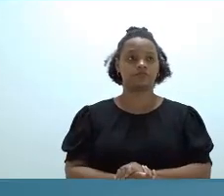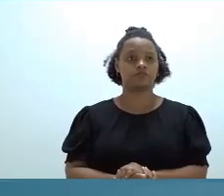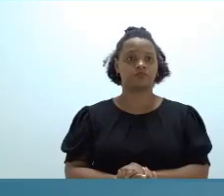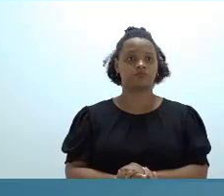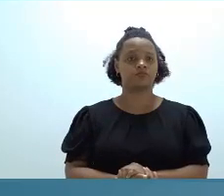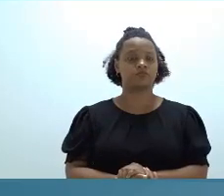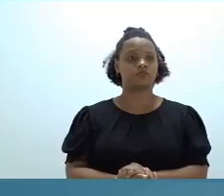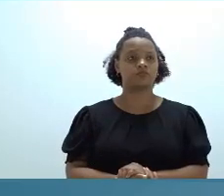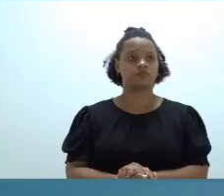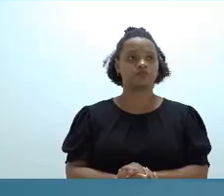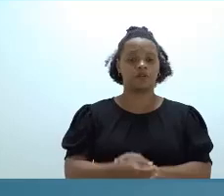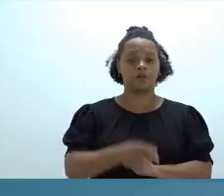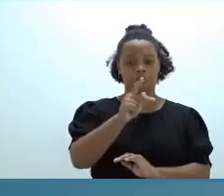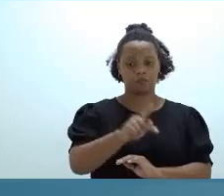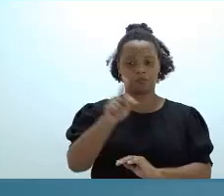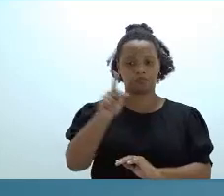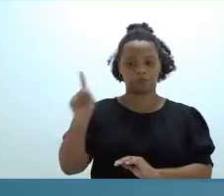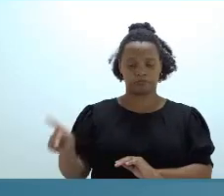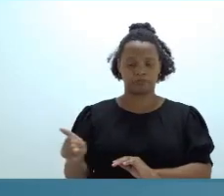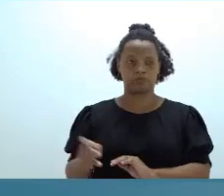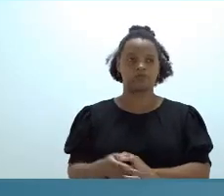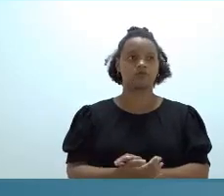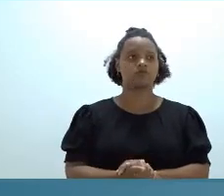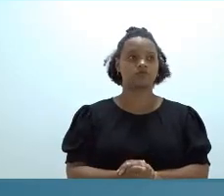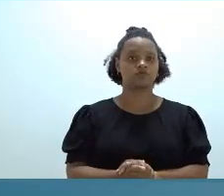os professores,